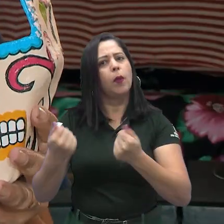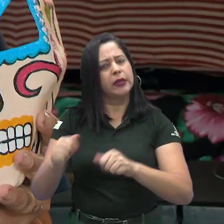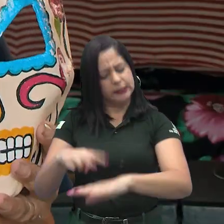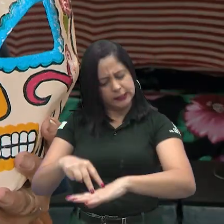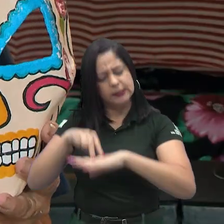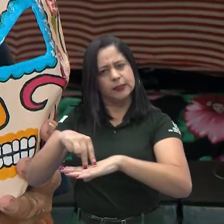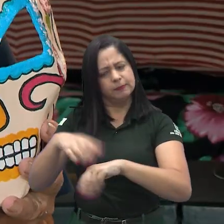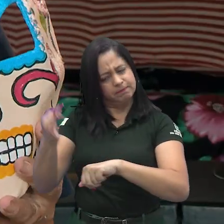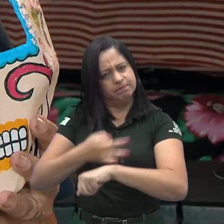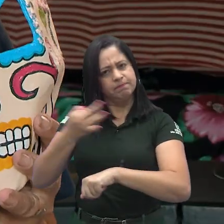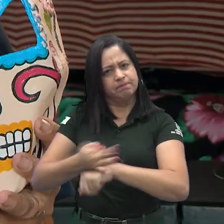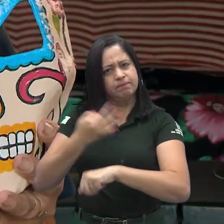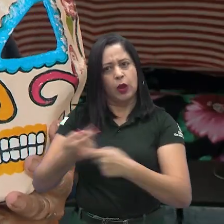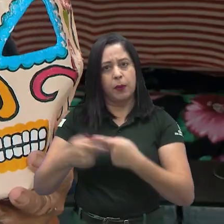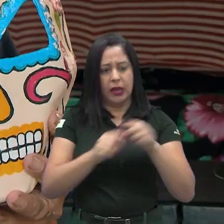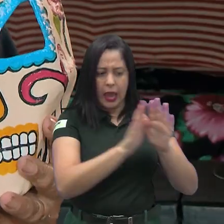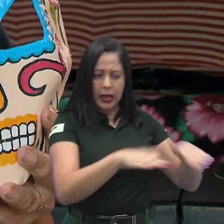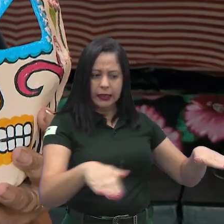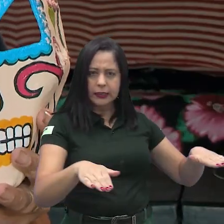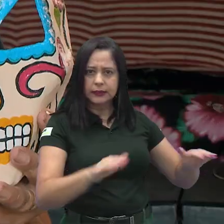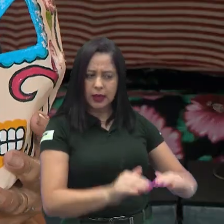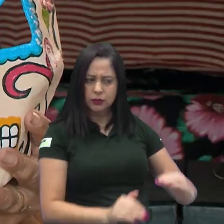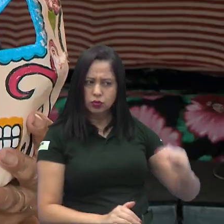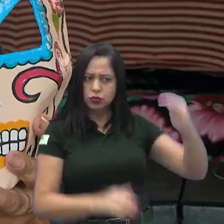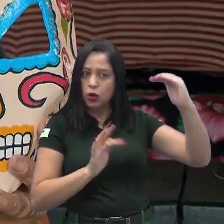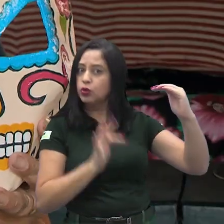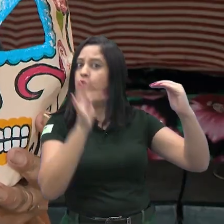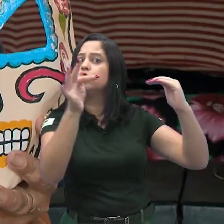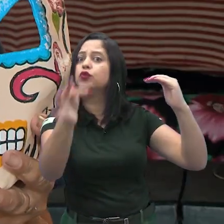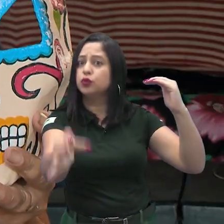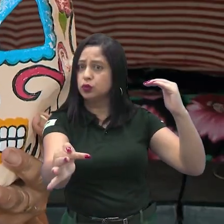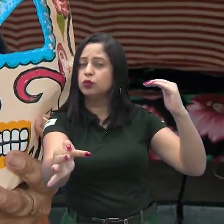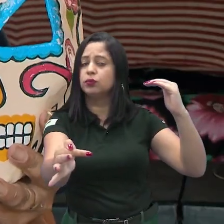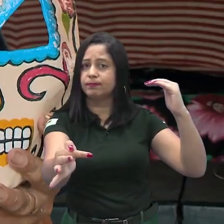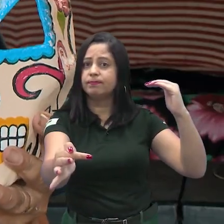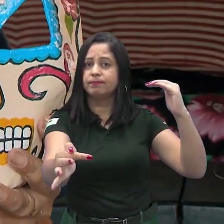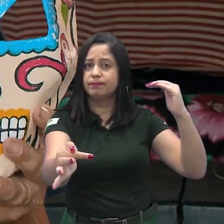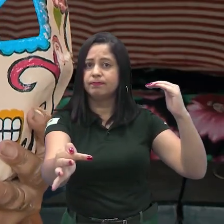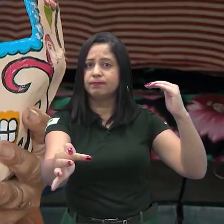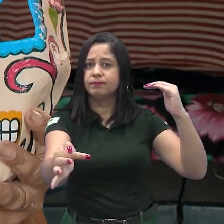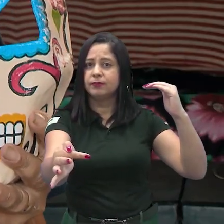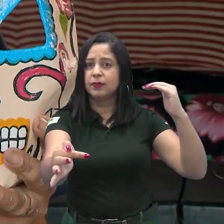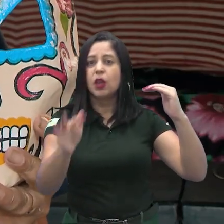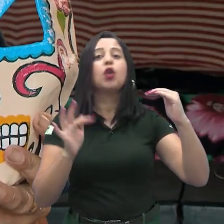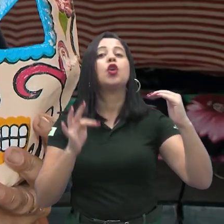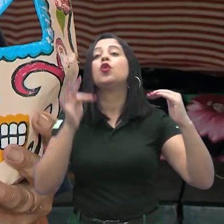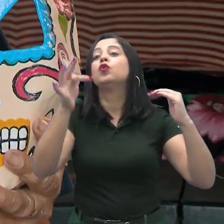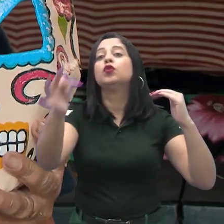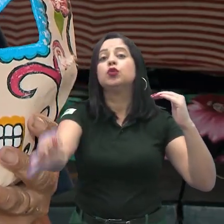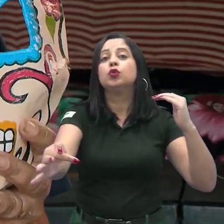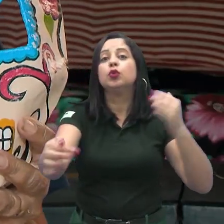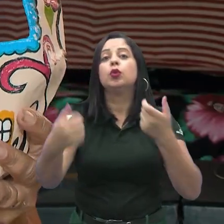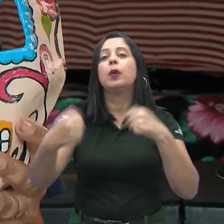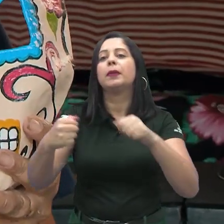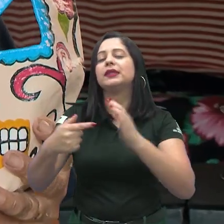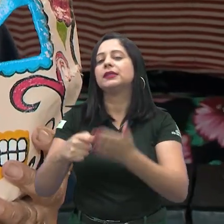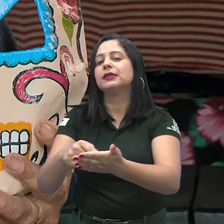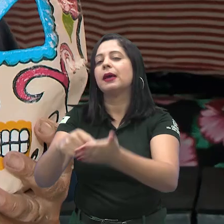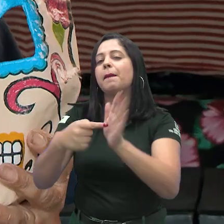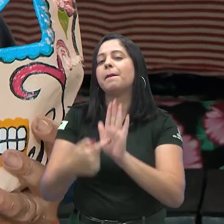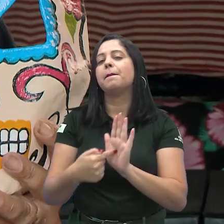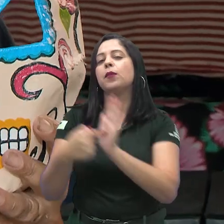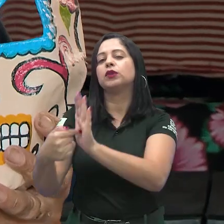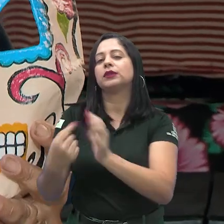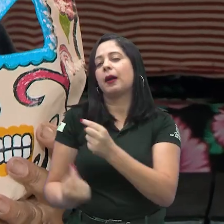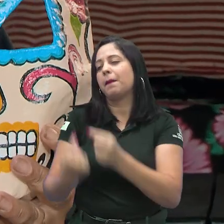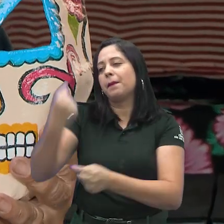resistir tudo isso, porque tem essa criançada aí para frente. Tá? Tem o futuro pela frente. E o futuro tem que refletir um